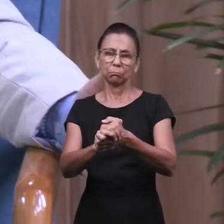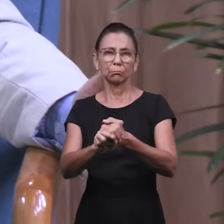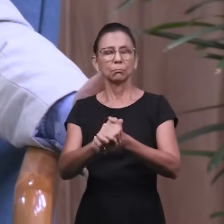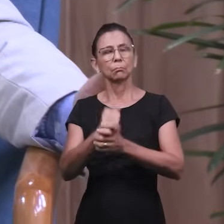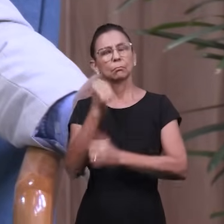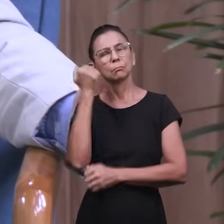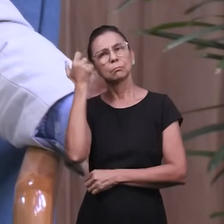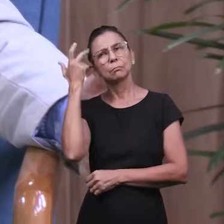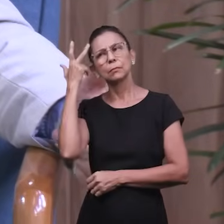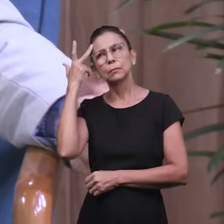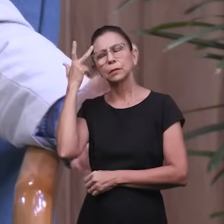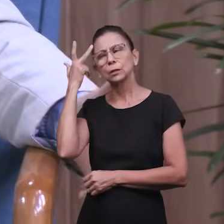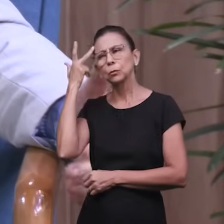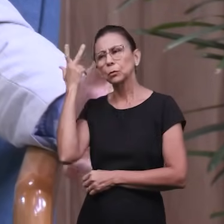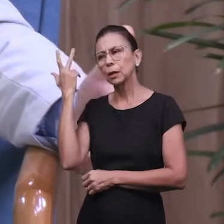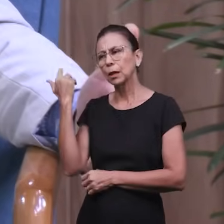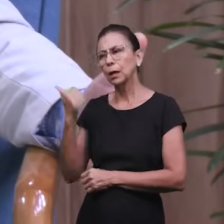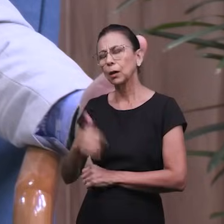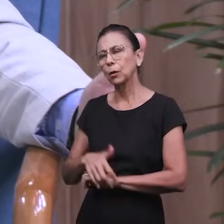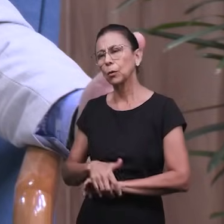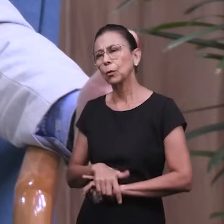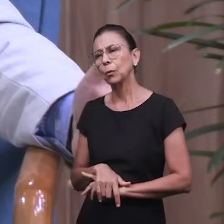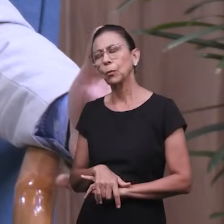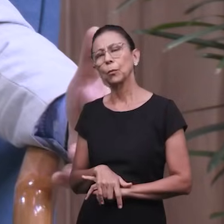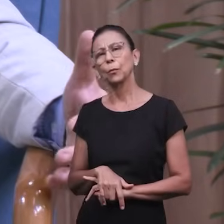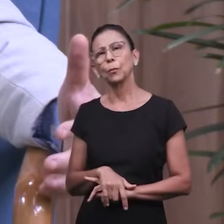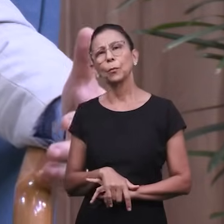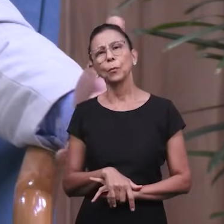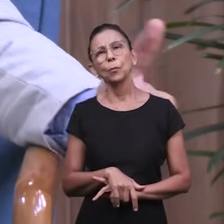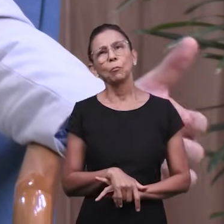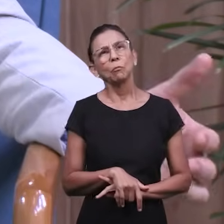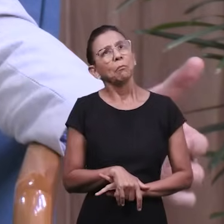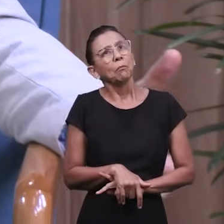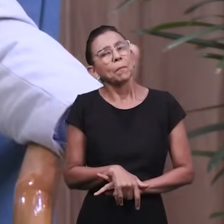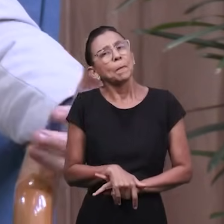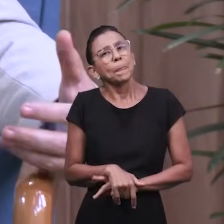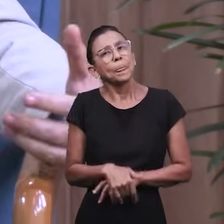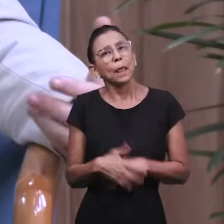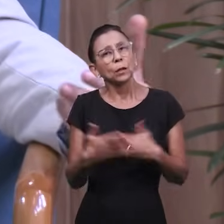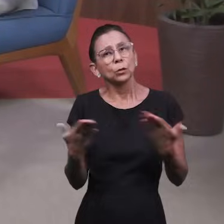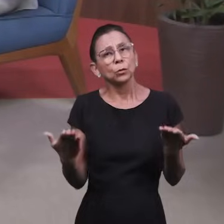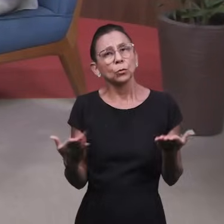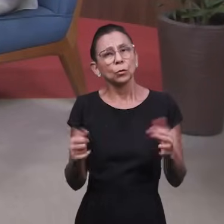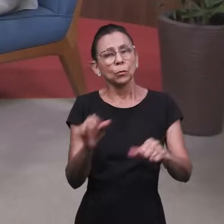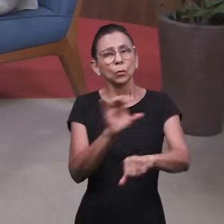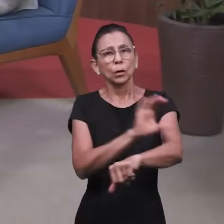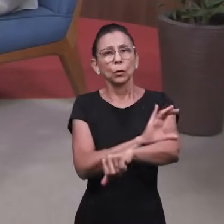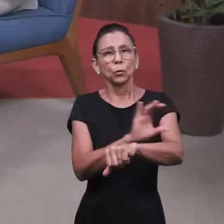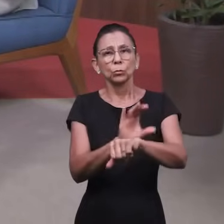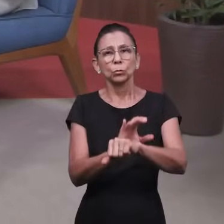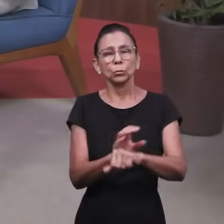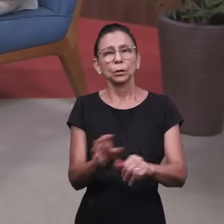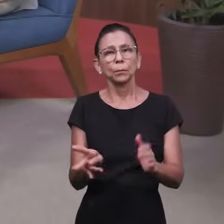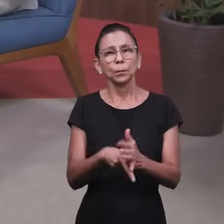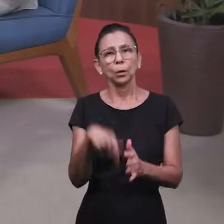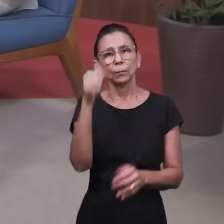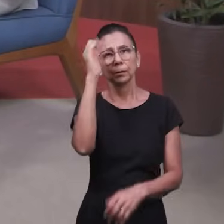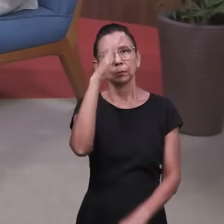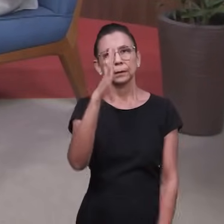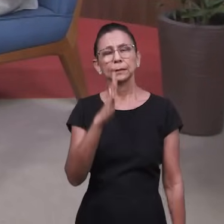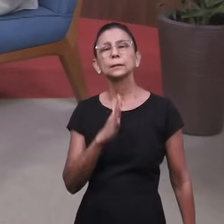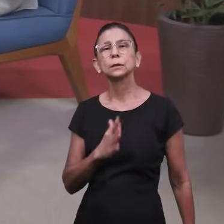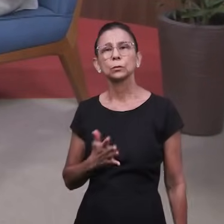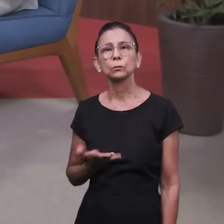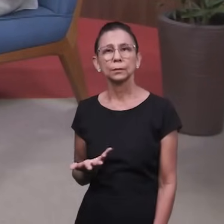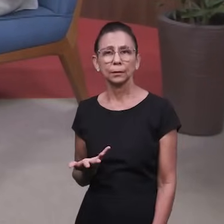a gente tenha como referência a cultura ocidental, aquilo que é a nossa realidade aqui. Então, casamento.